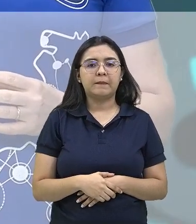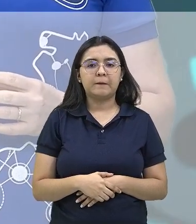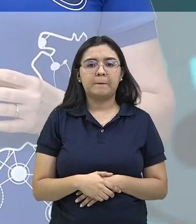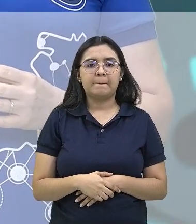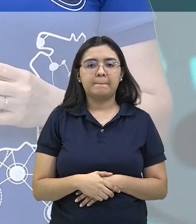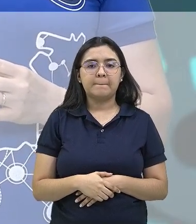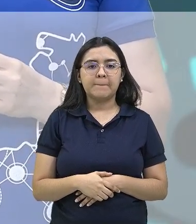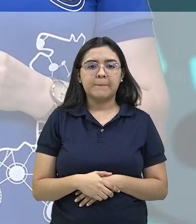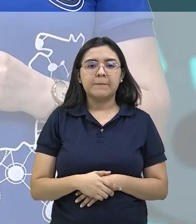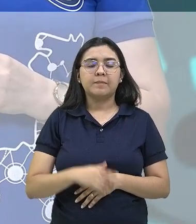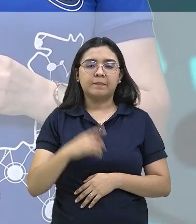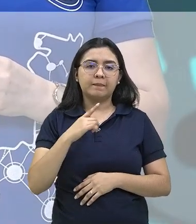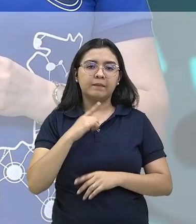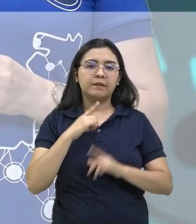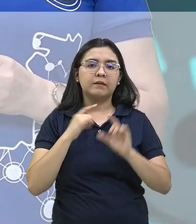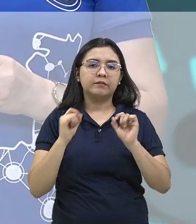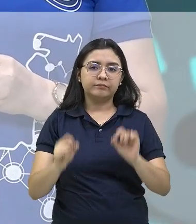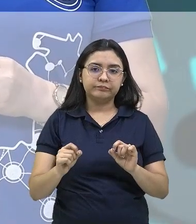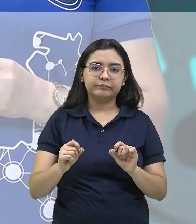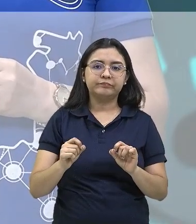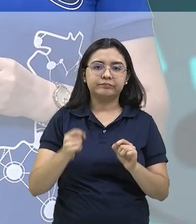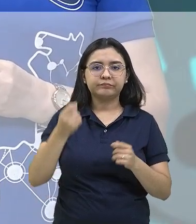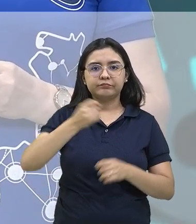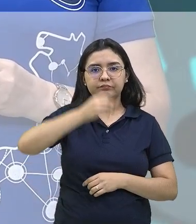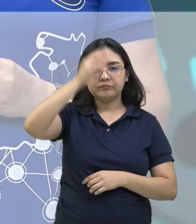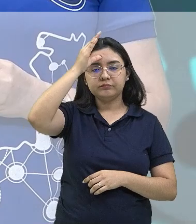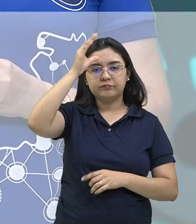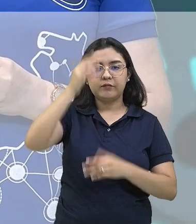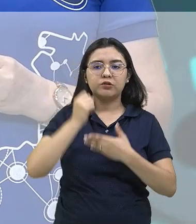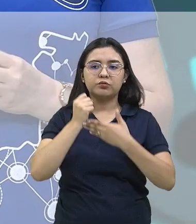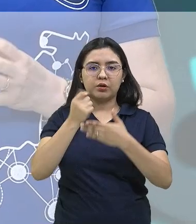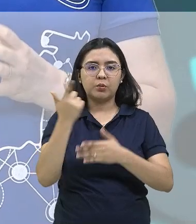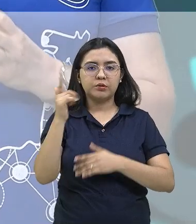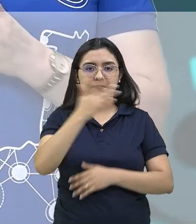atingir outras pessoas e, ao mesmo tempo, ele vai